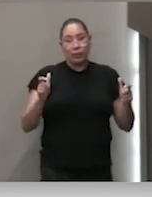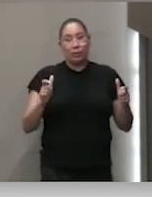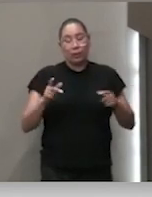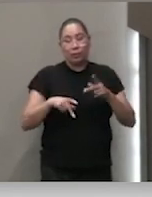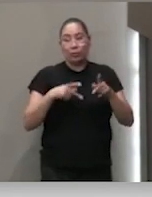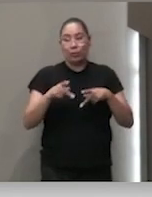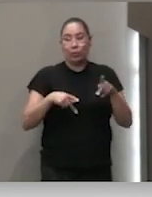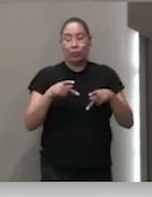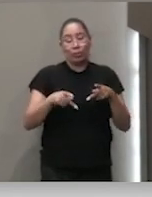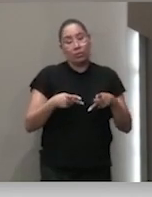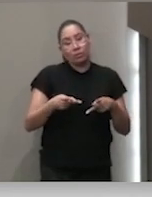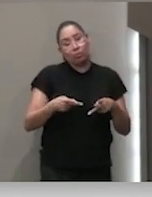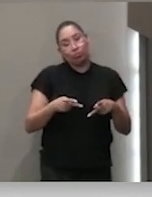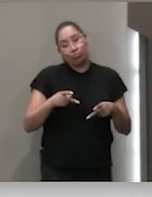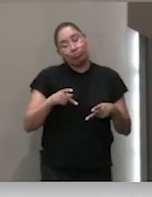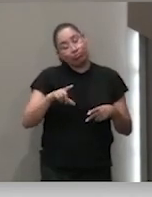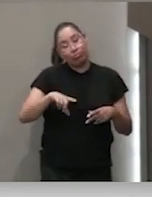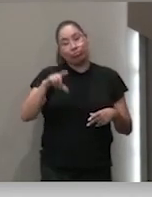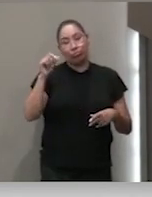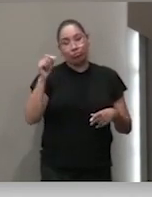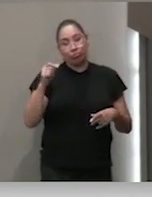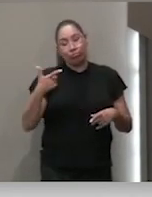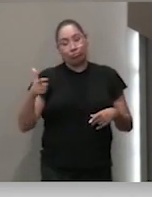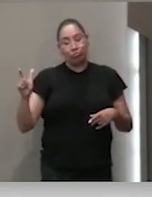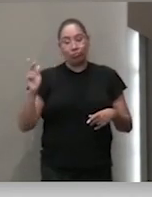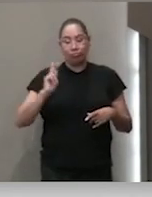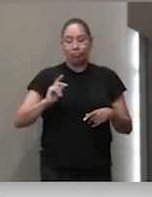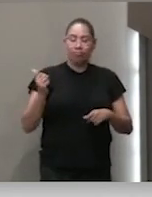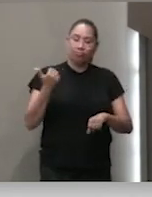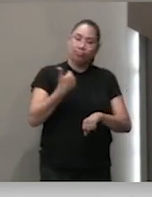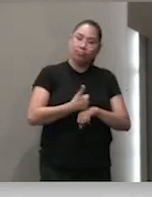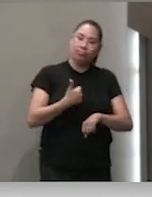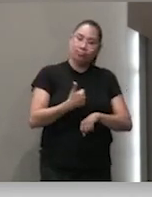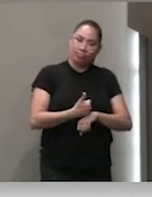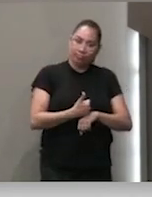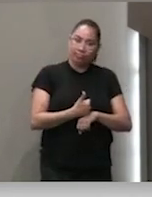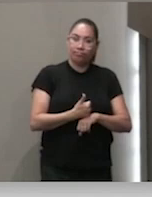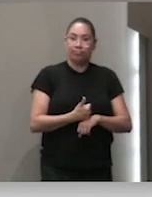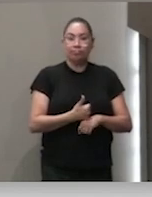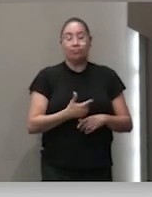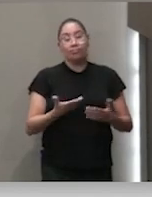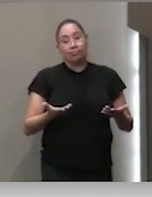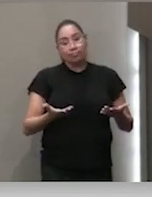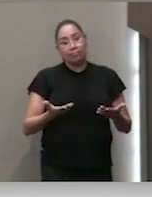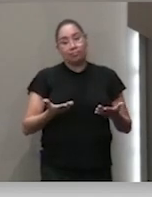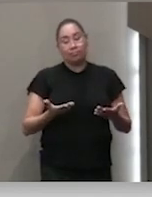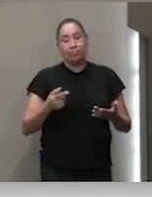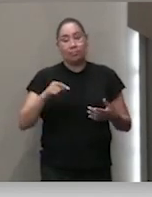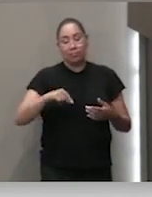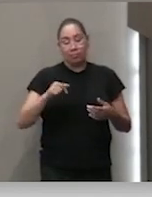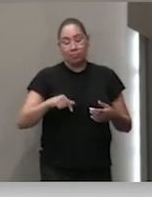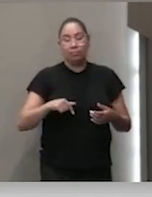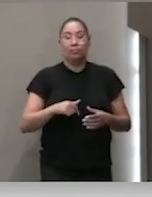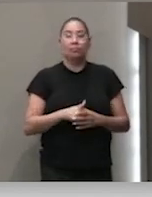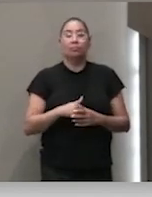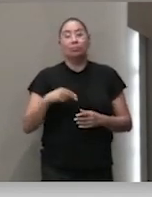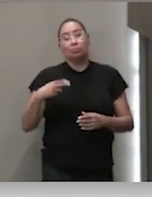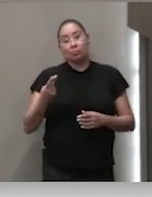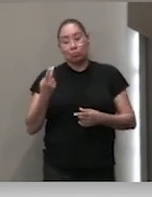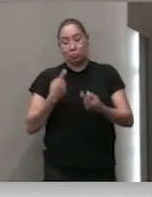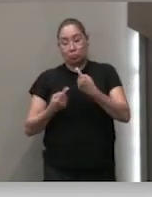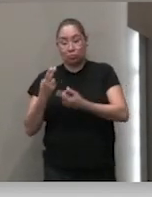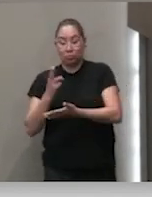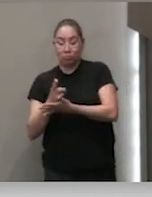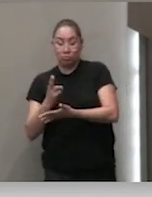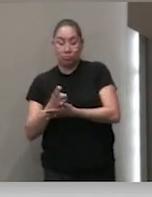da população deu esse crédito para outras pessoas que pudessem ocupar as cadeiras, né, ou permanecer as